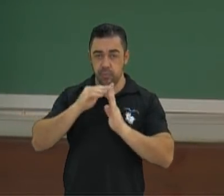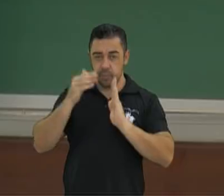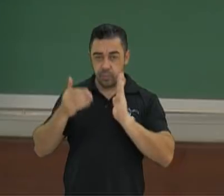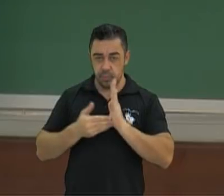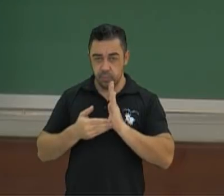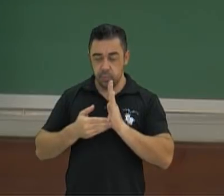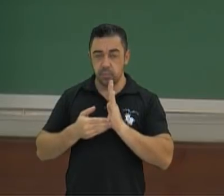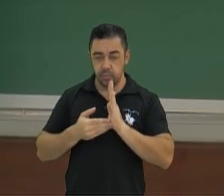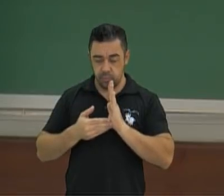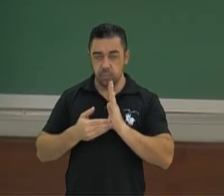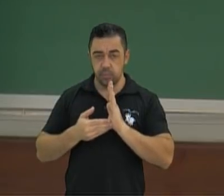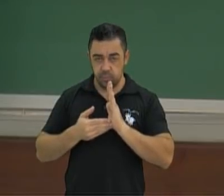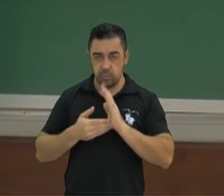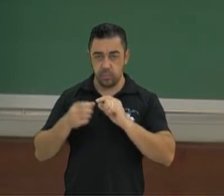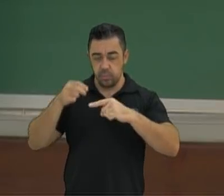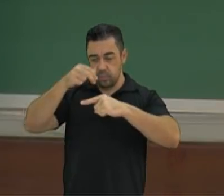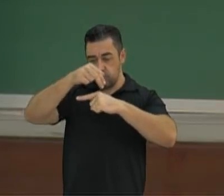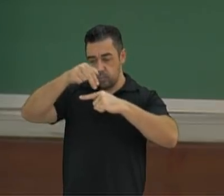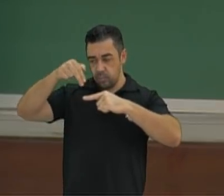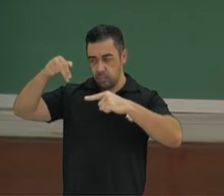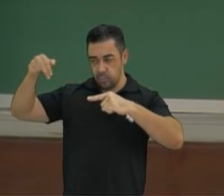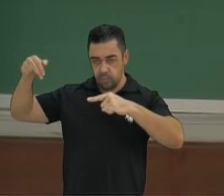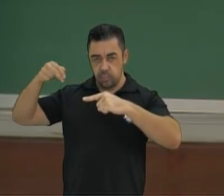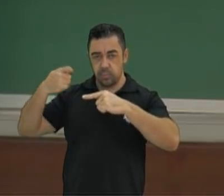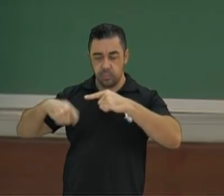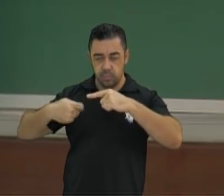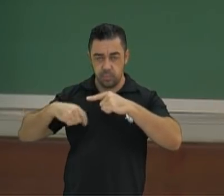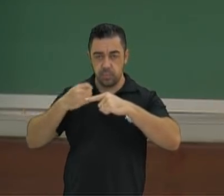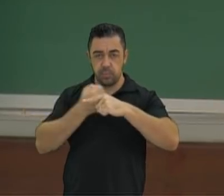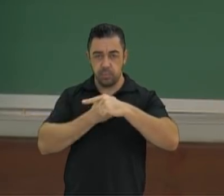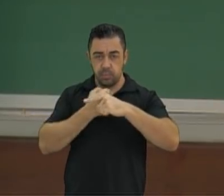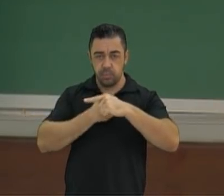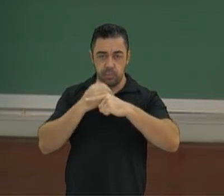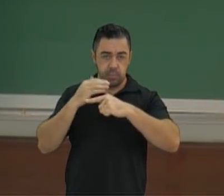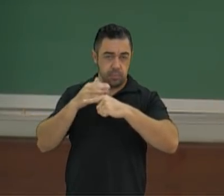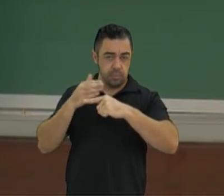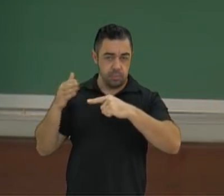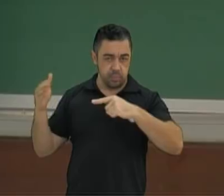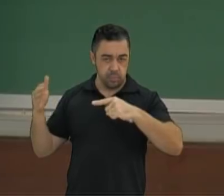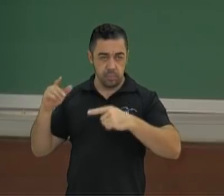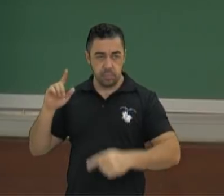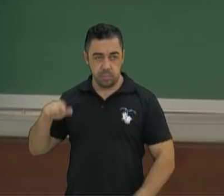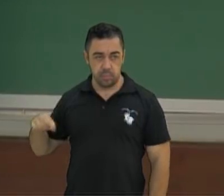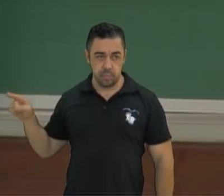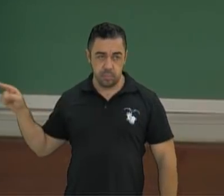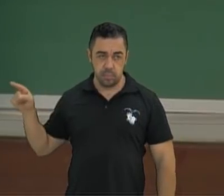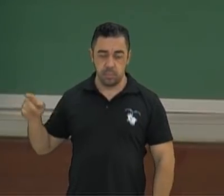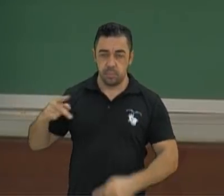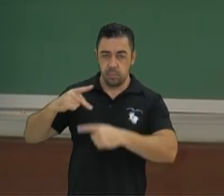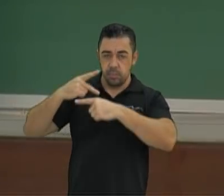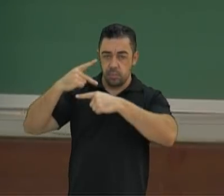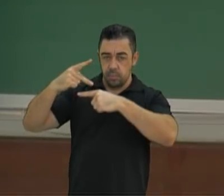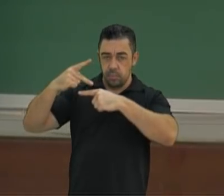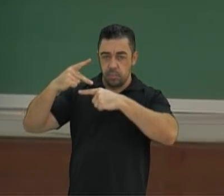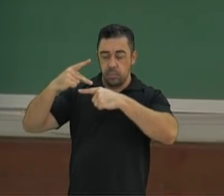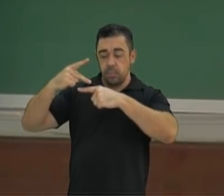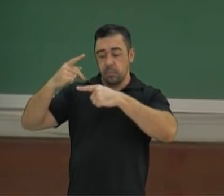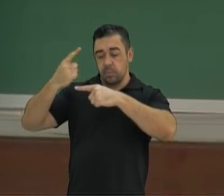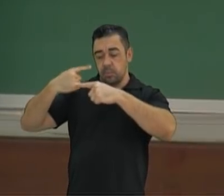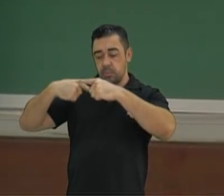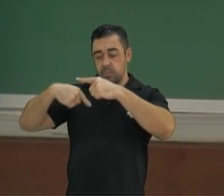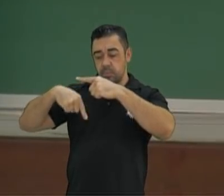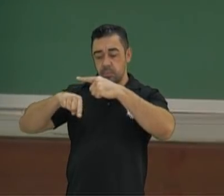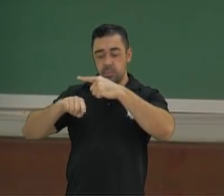o numerador? Numerador é a parte de cima da fração, no caso representado por esse pezinho. E o